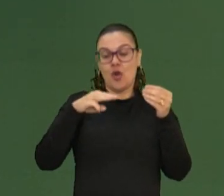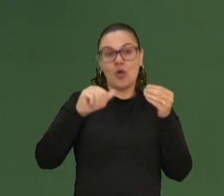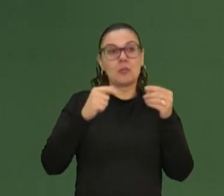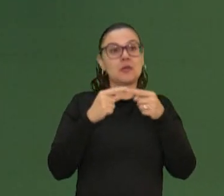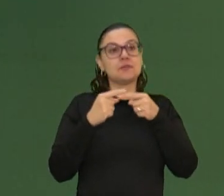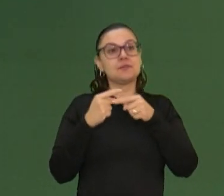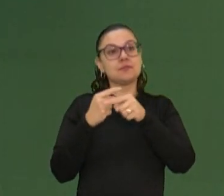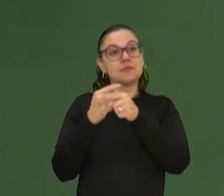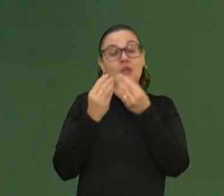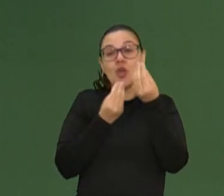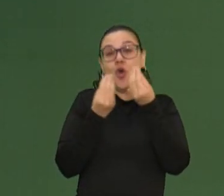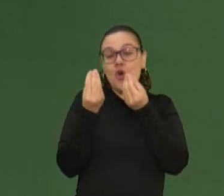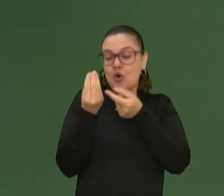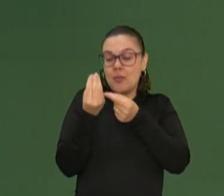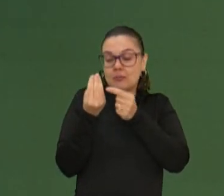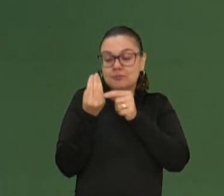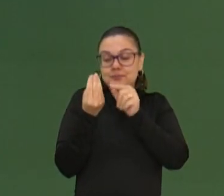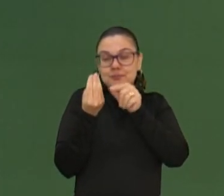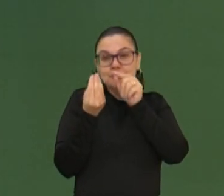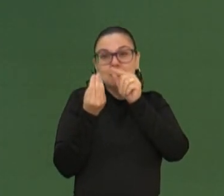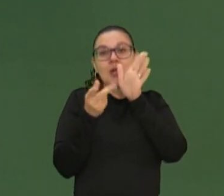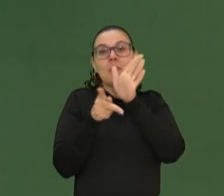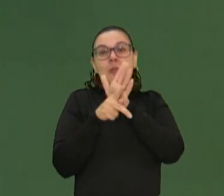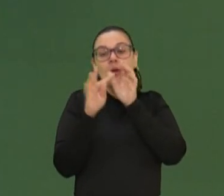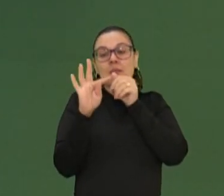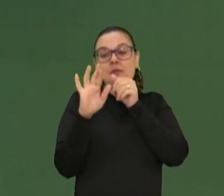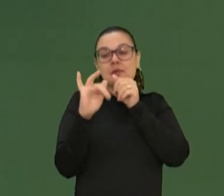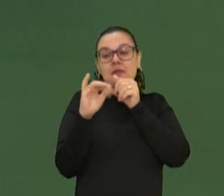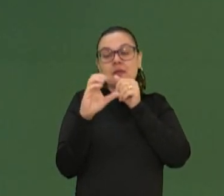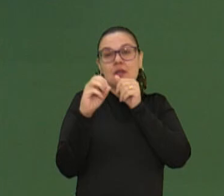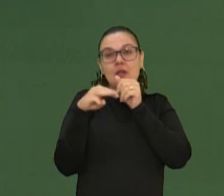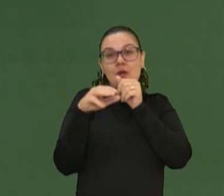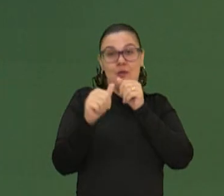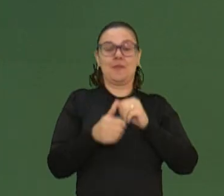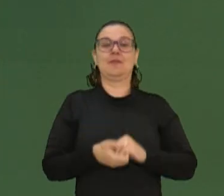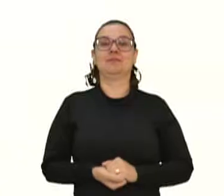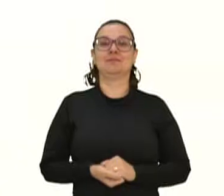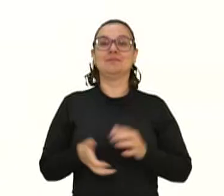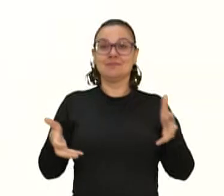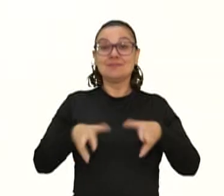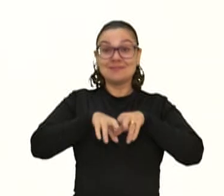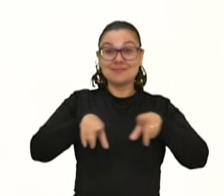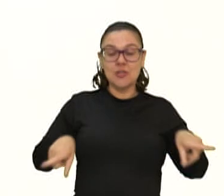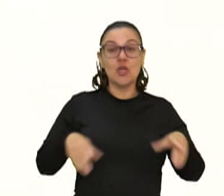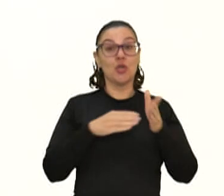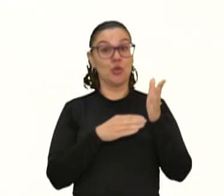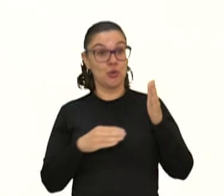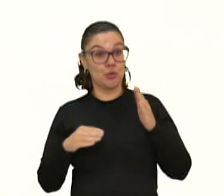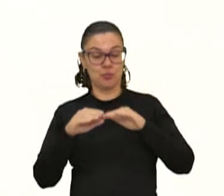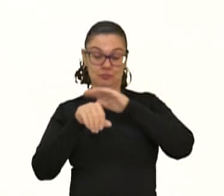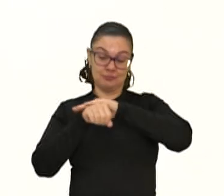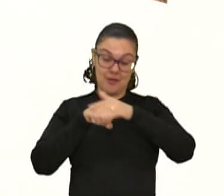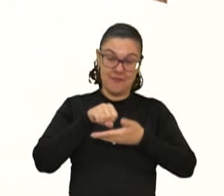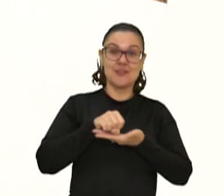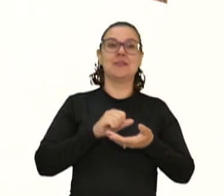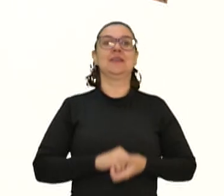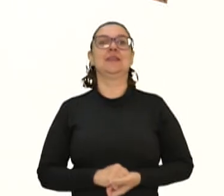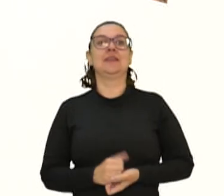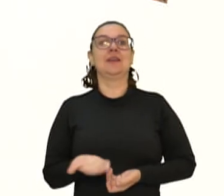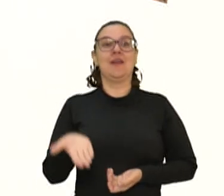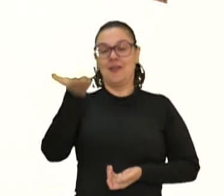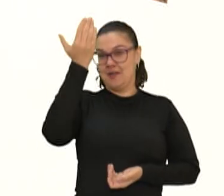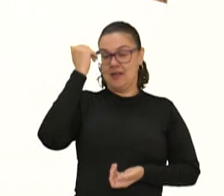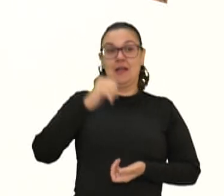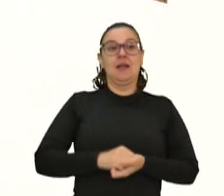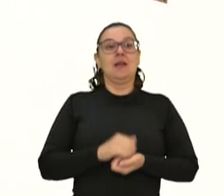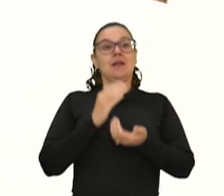destacando a estrutura de um tricoma, daqueles cabelinhos que tem nos vegetais. Tudo tecido de revestimento. Em